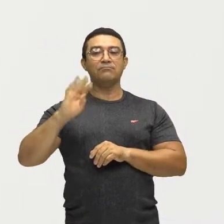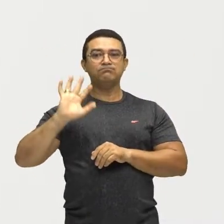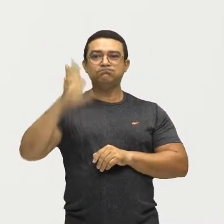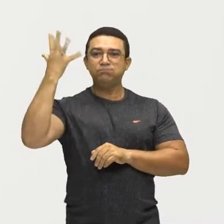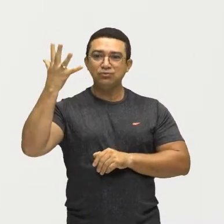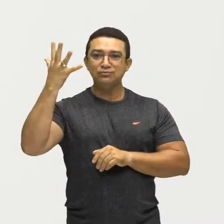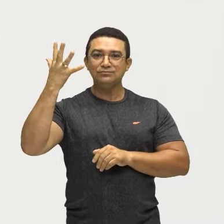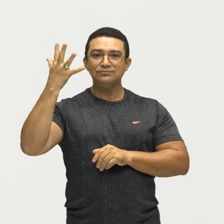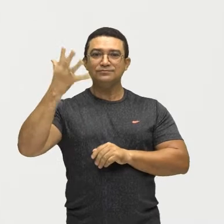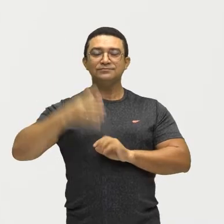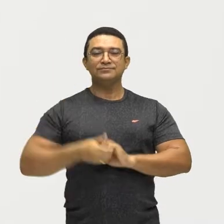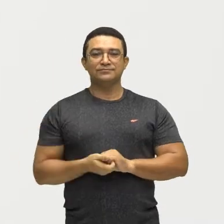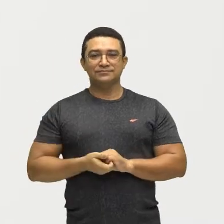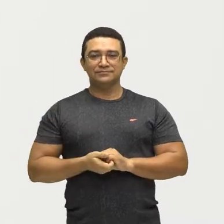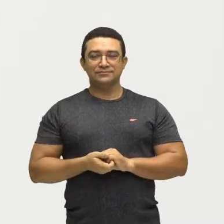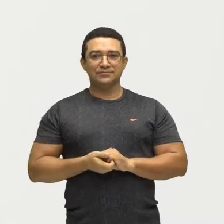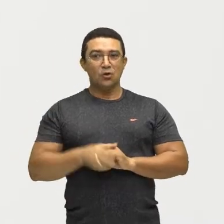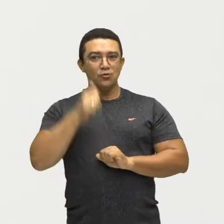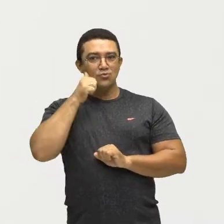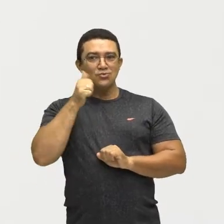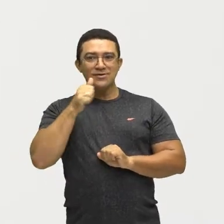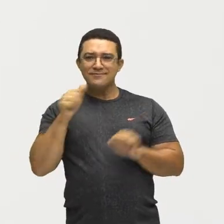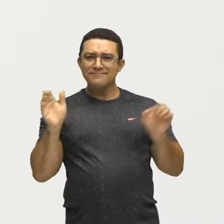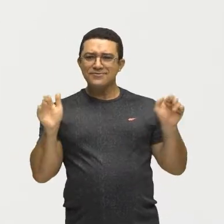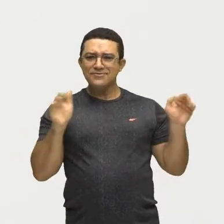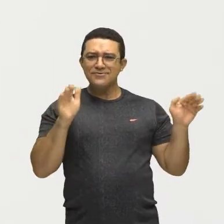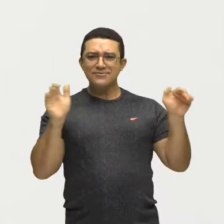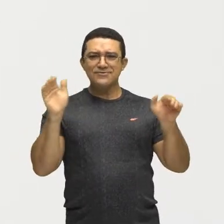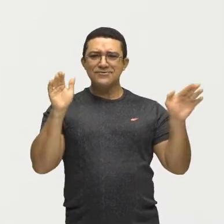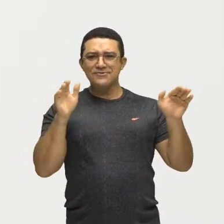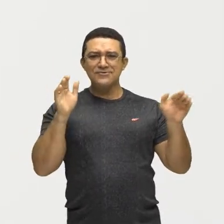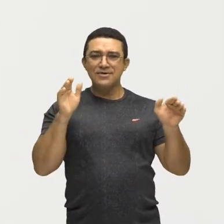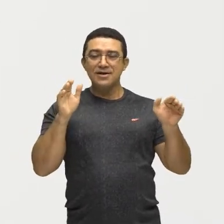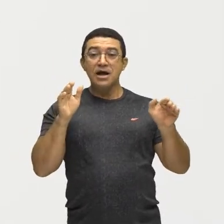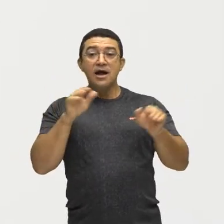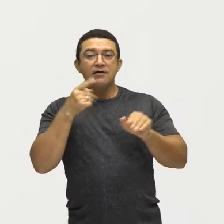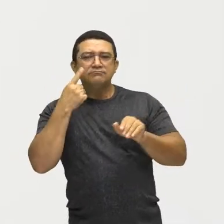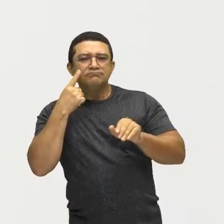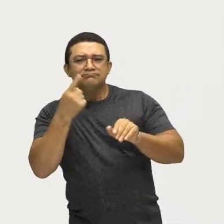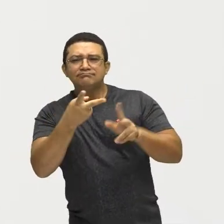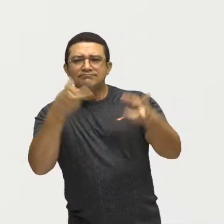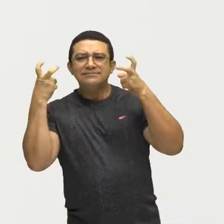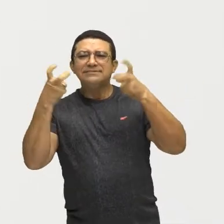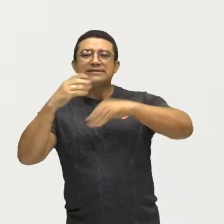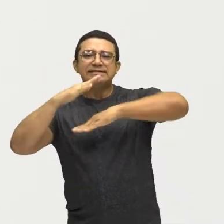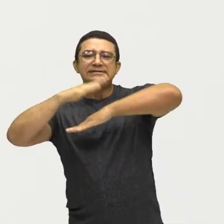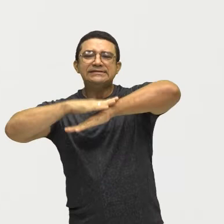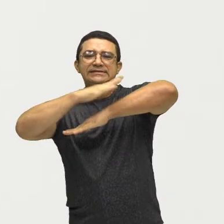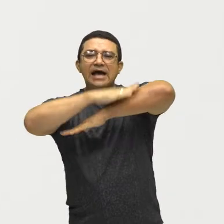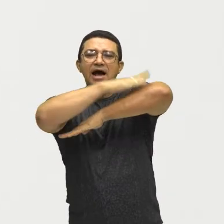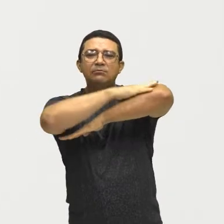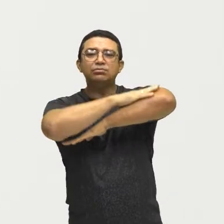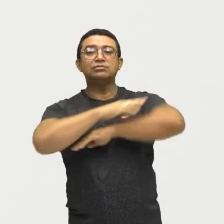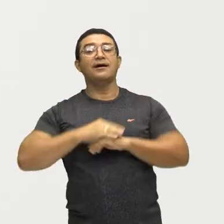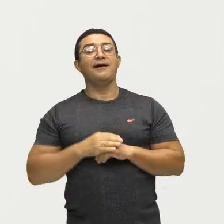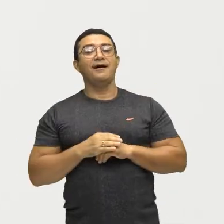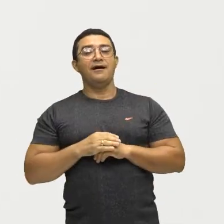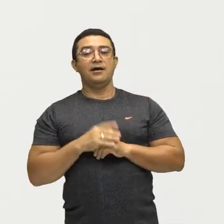primeiro quadrinho a gente percebe que tem um sapo, Olha só, e ela vai